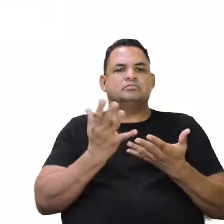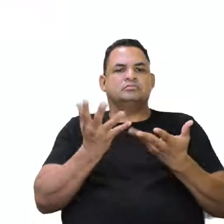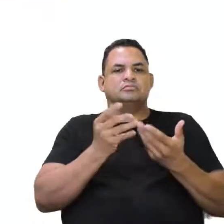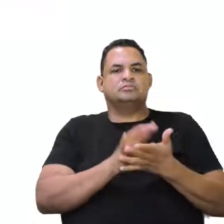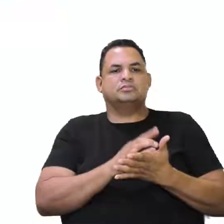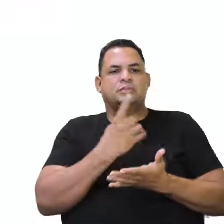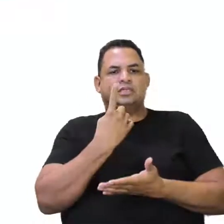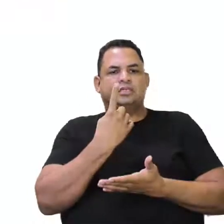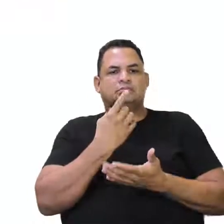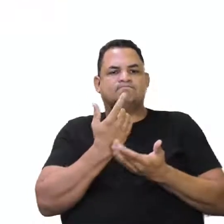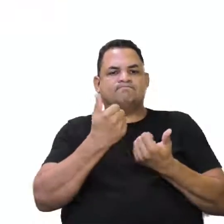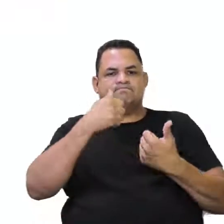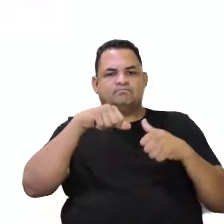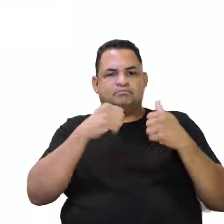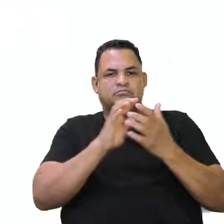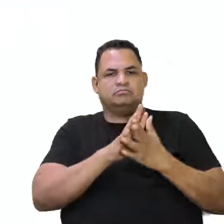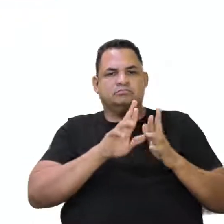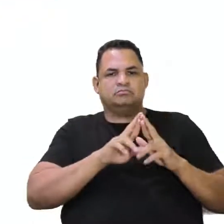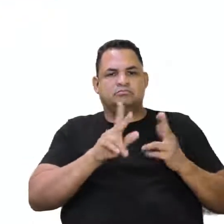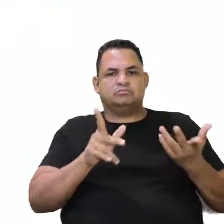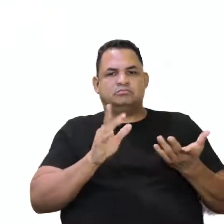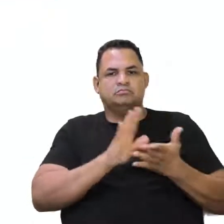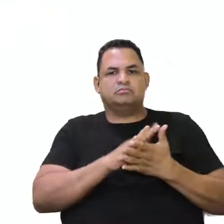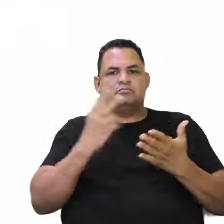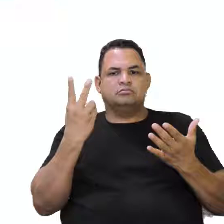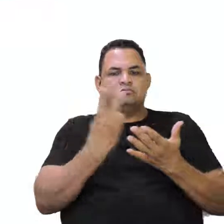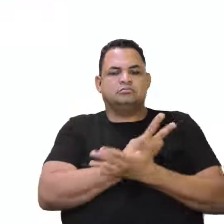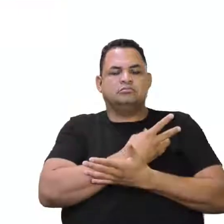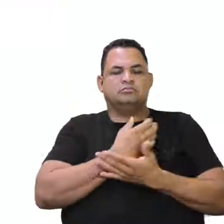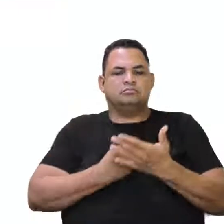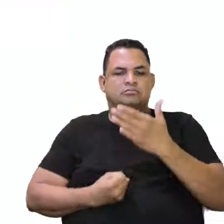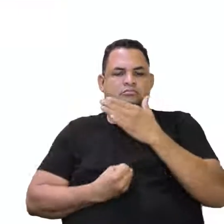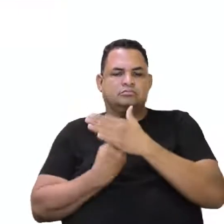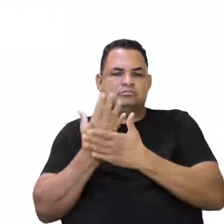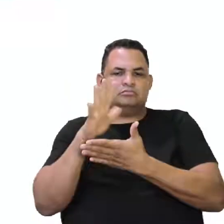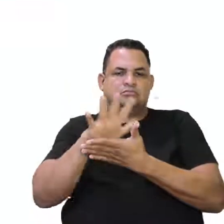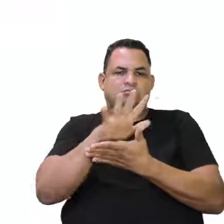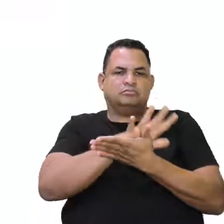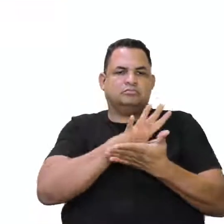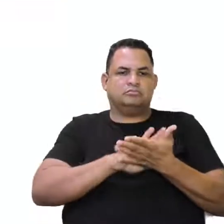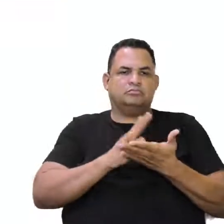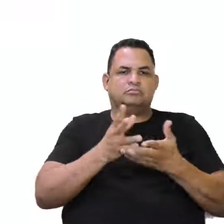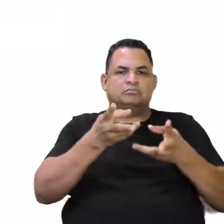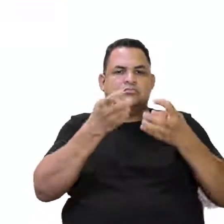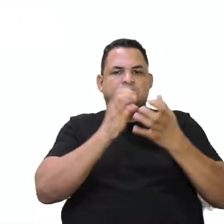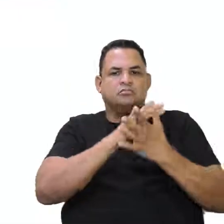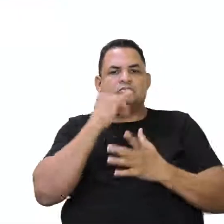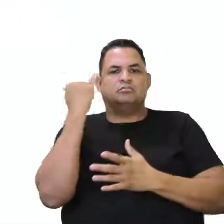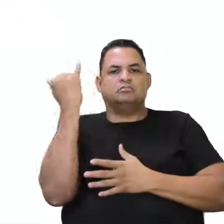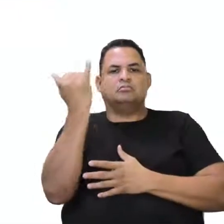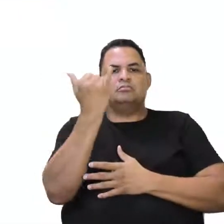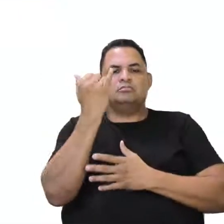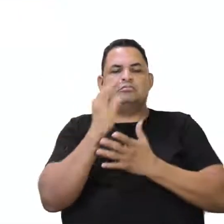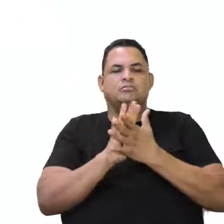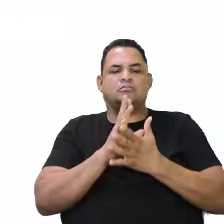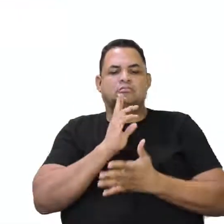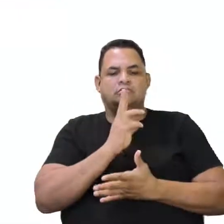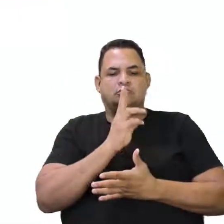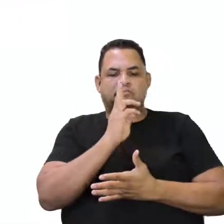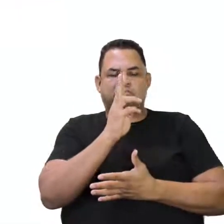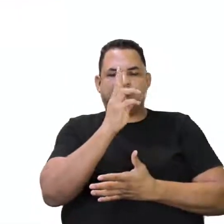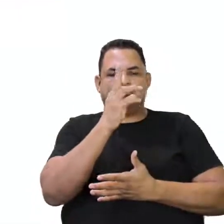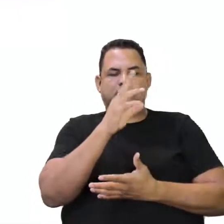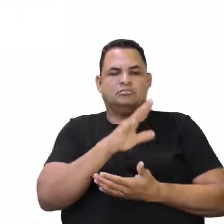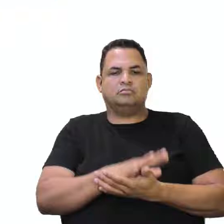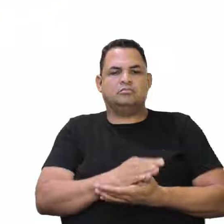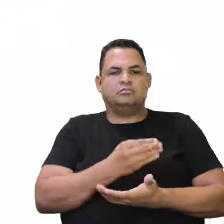Habilidade 1, analisar e diferenciar os fatores ecológicos e identificar a sua importância para